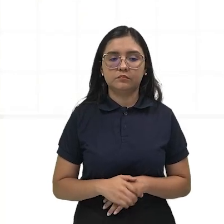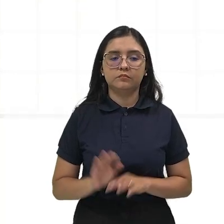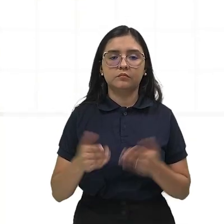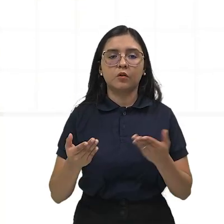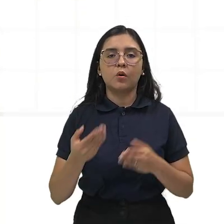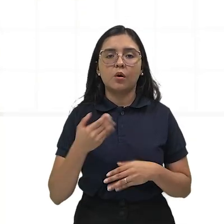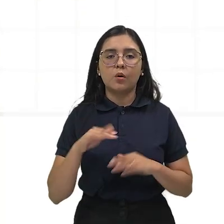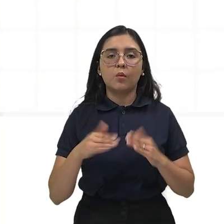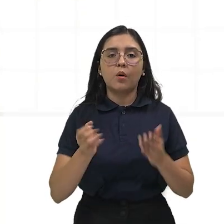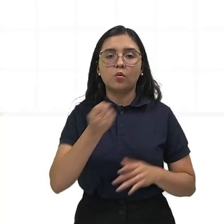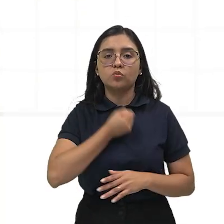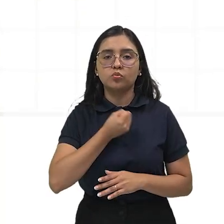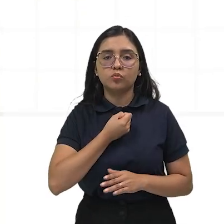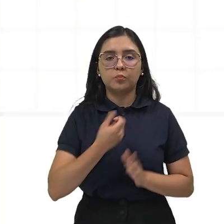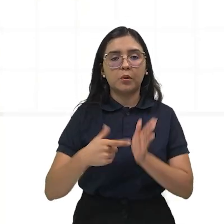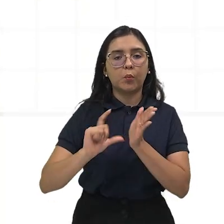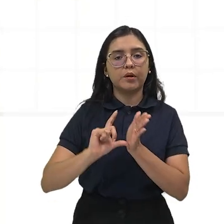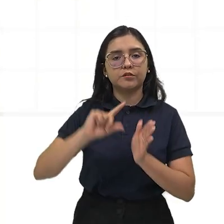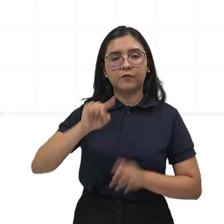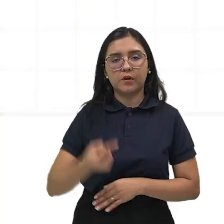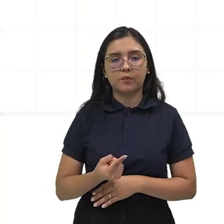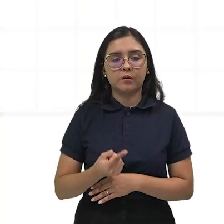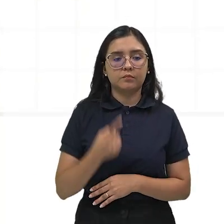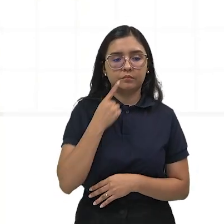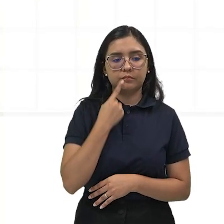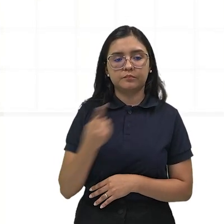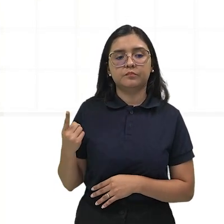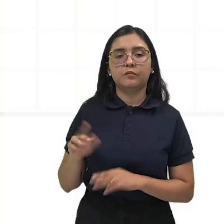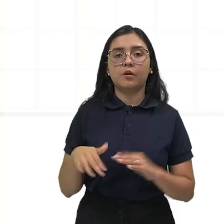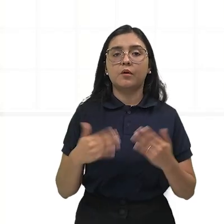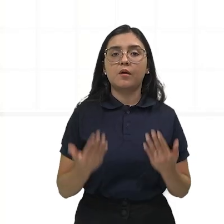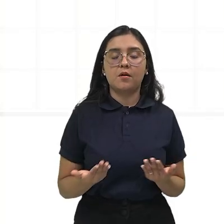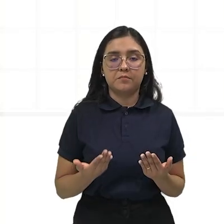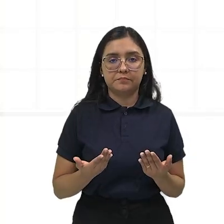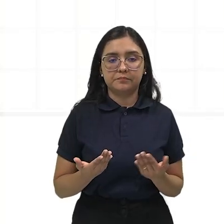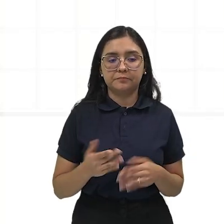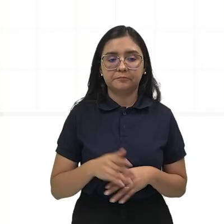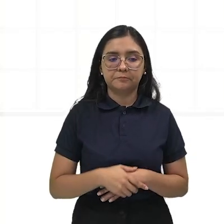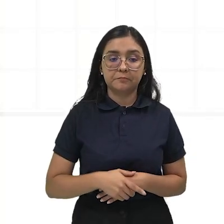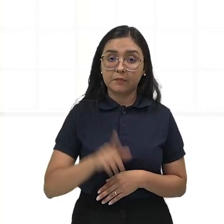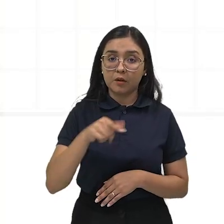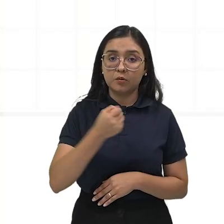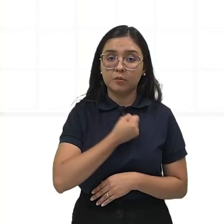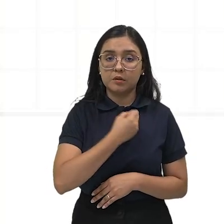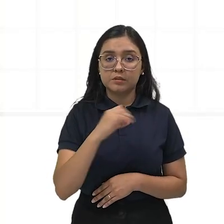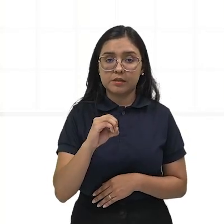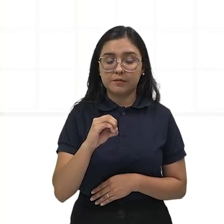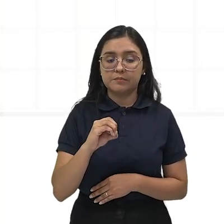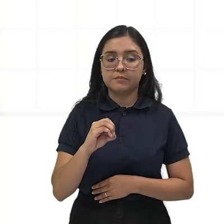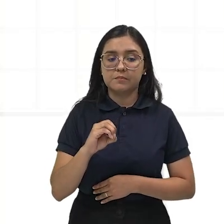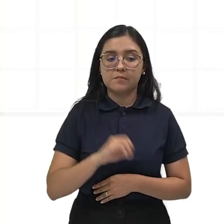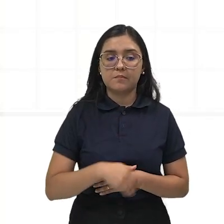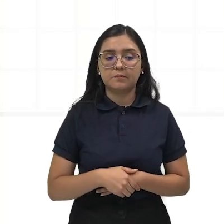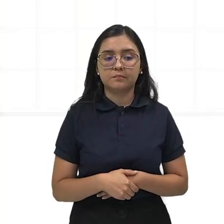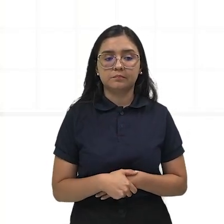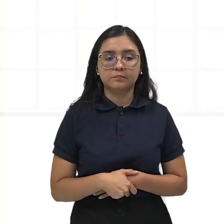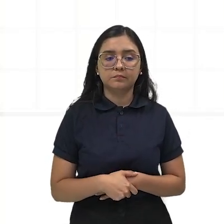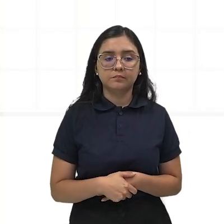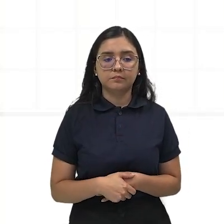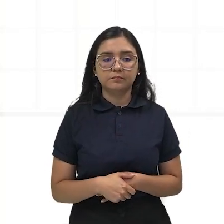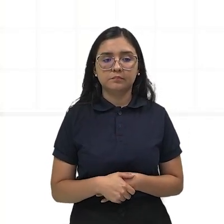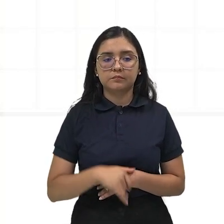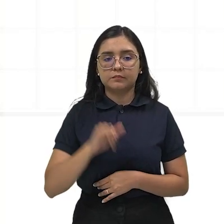inteira. Nesse caso, olha quem é a parte inteira. É o